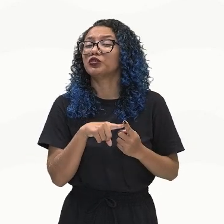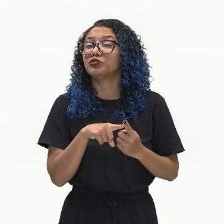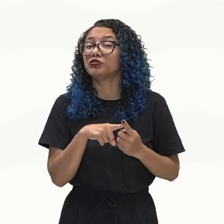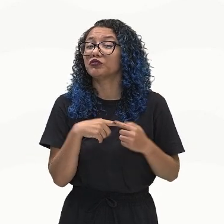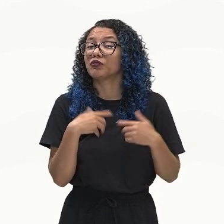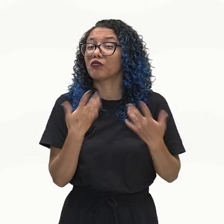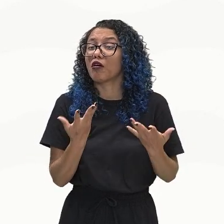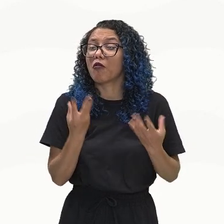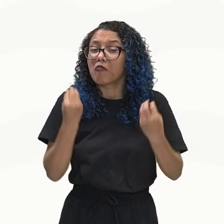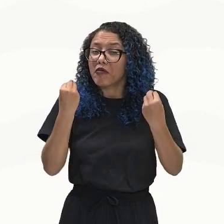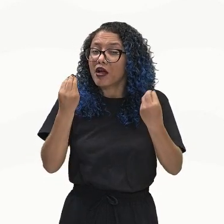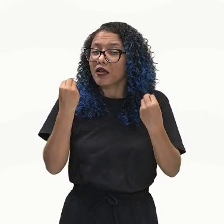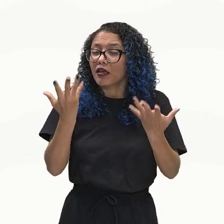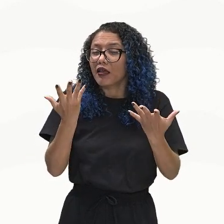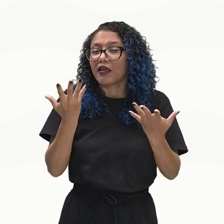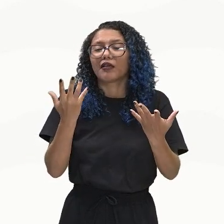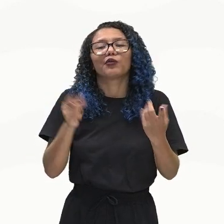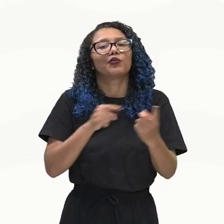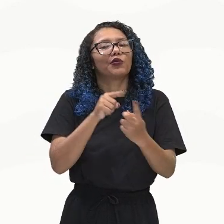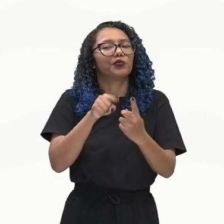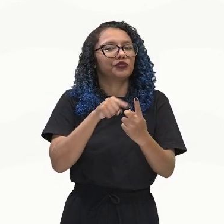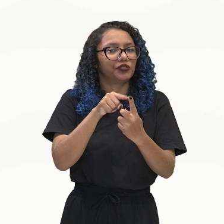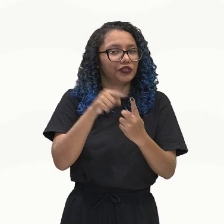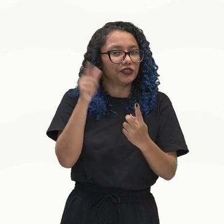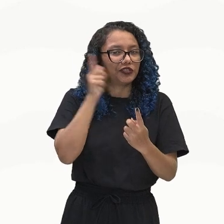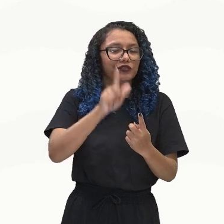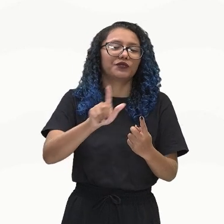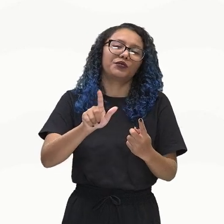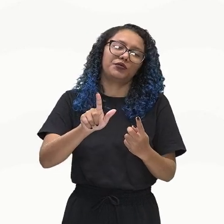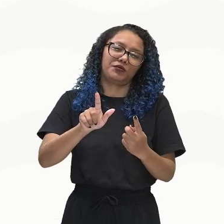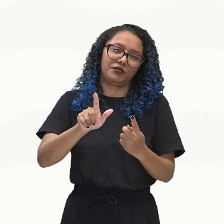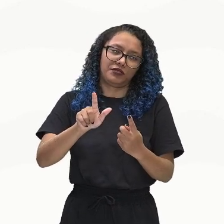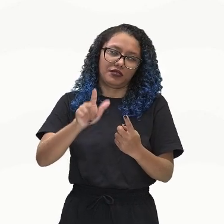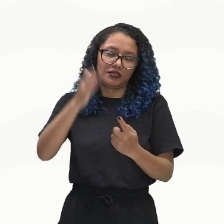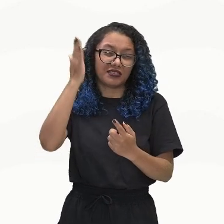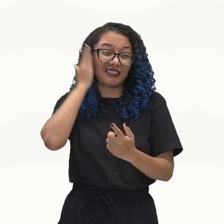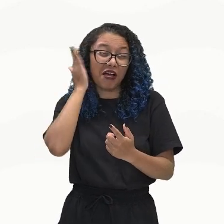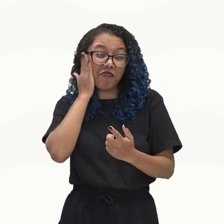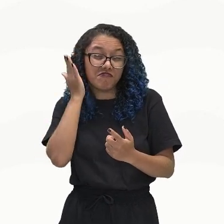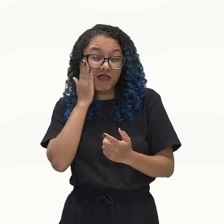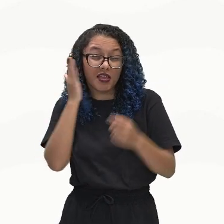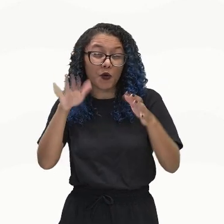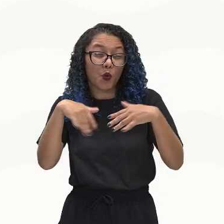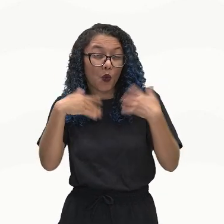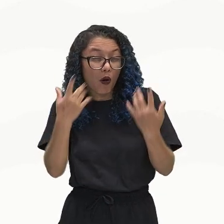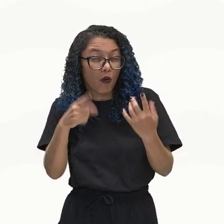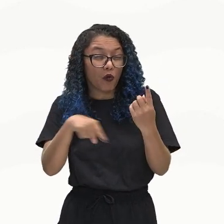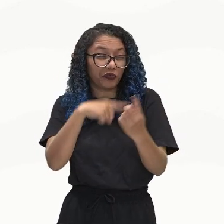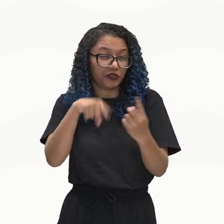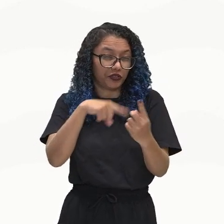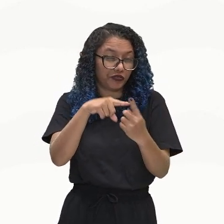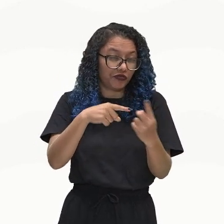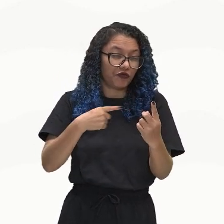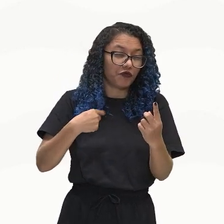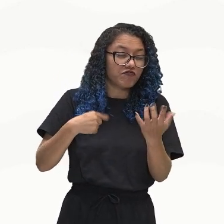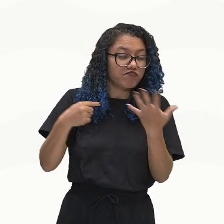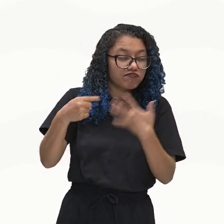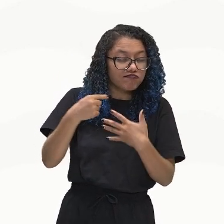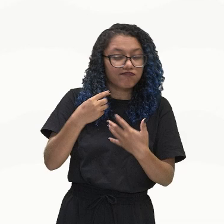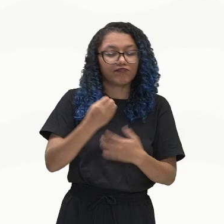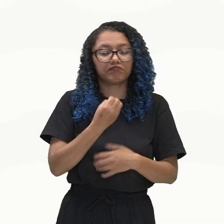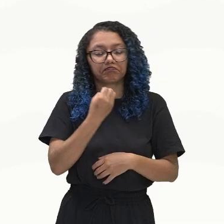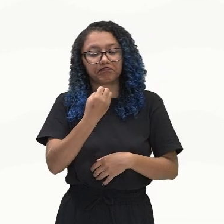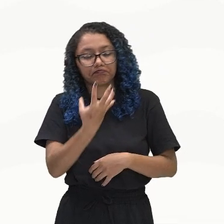seu propósito, né? O que você ama, o que faz você bem. Então, quais